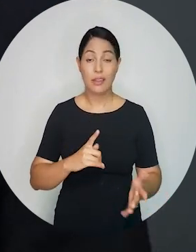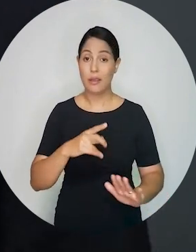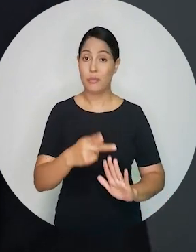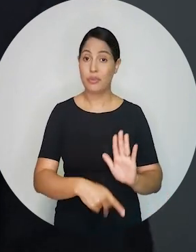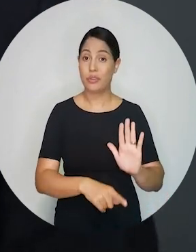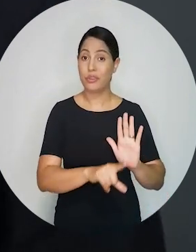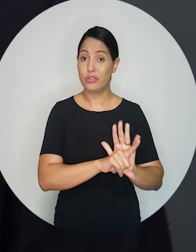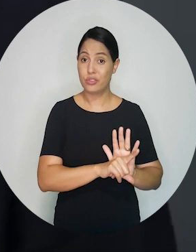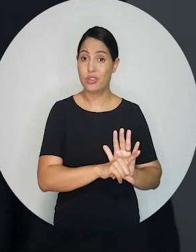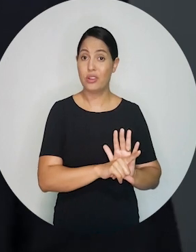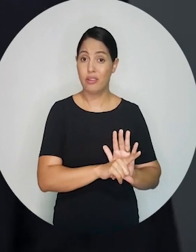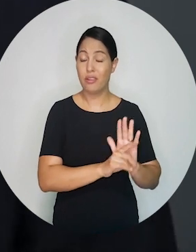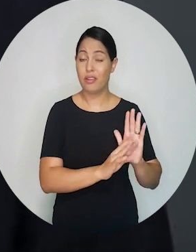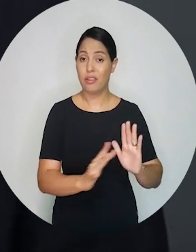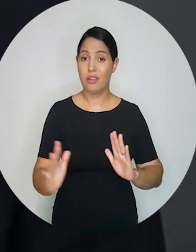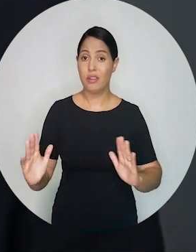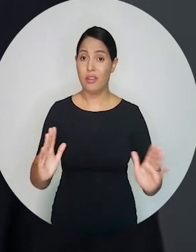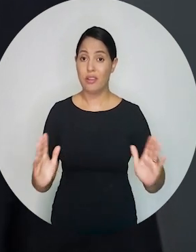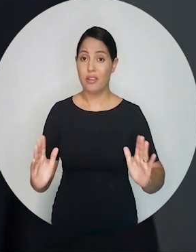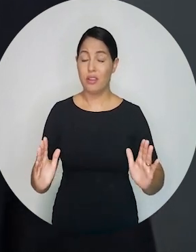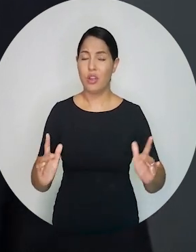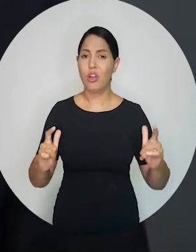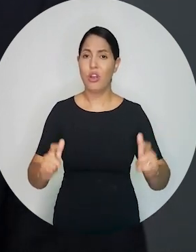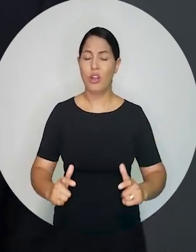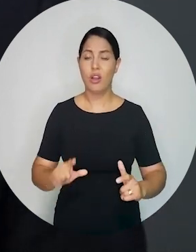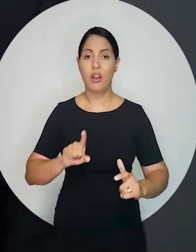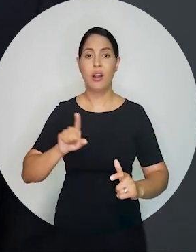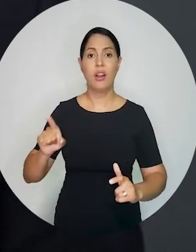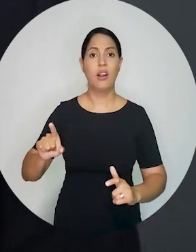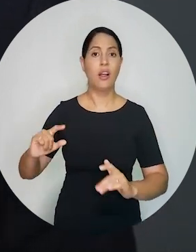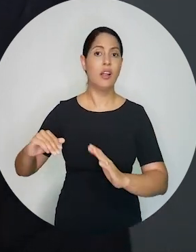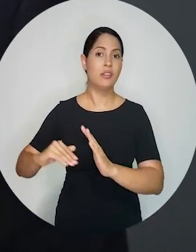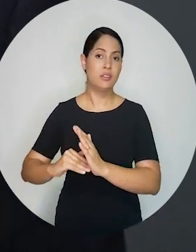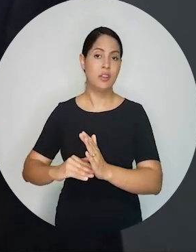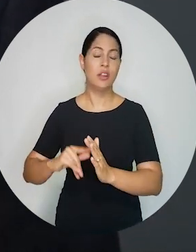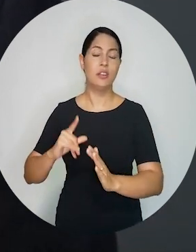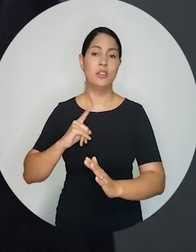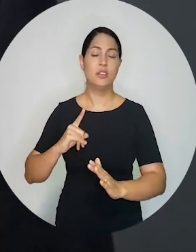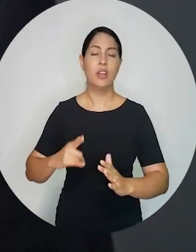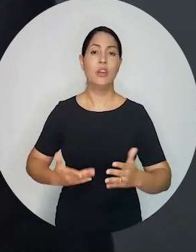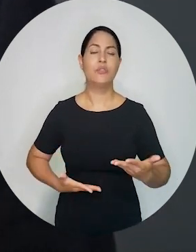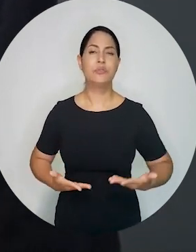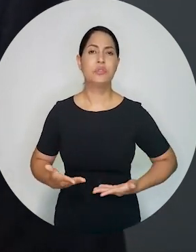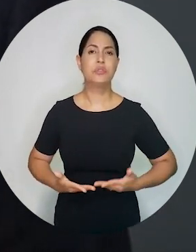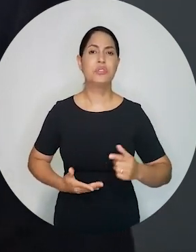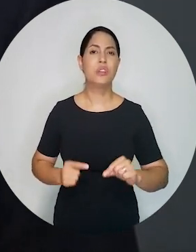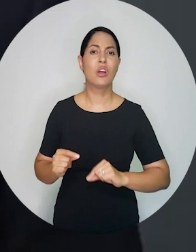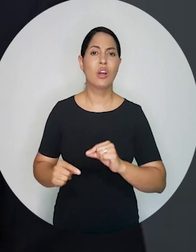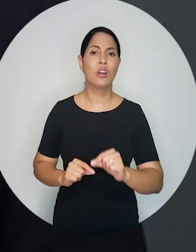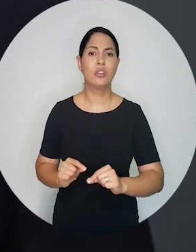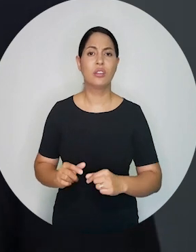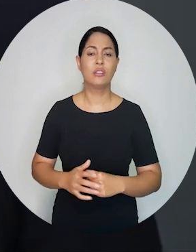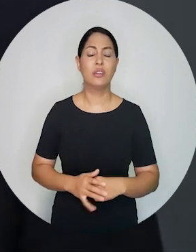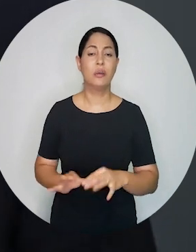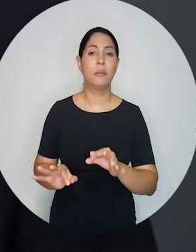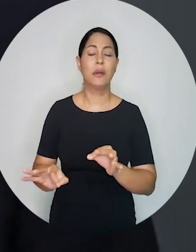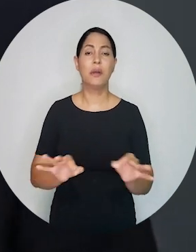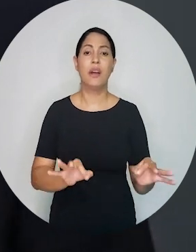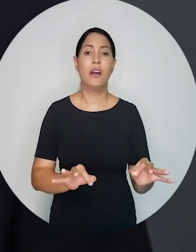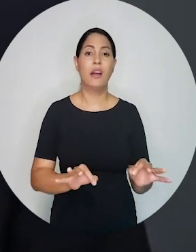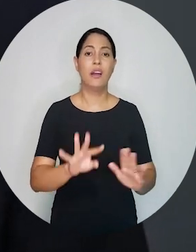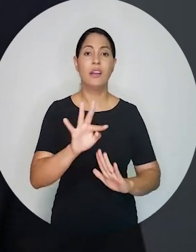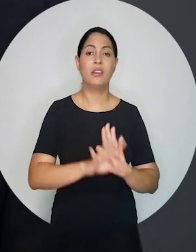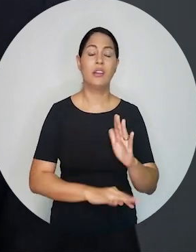todo. Há 3 projetos de lei tramitando, existe uma comissão de juristas nomeada pelo Senado Federal que tem o objetivo,